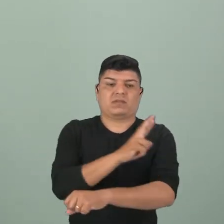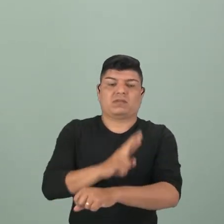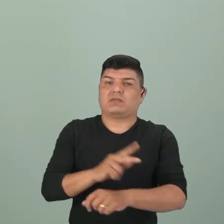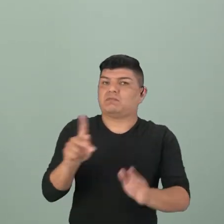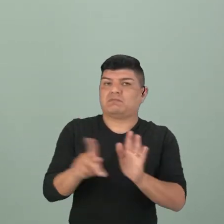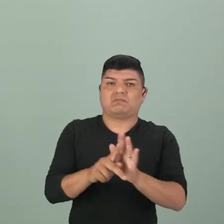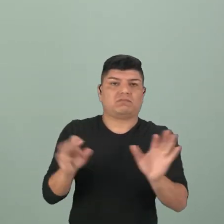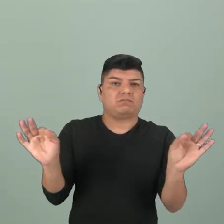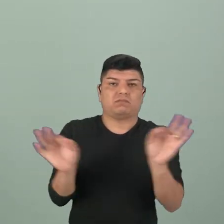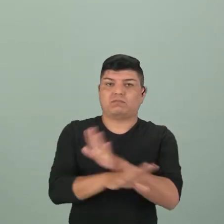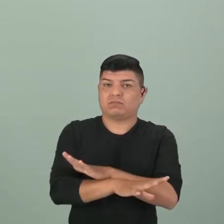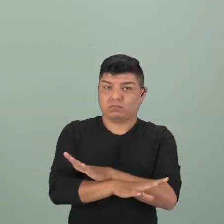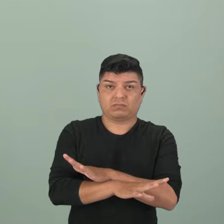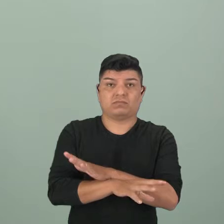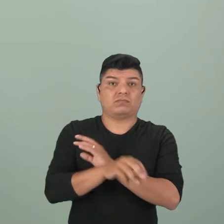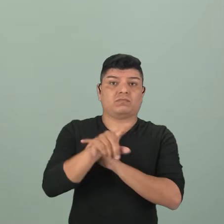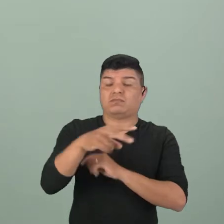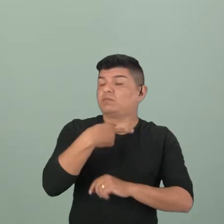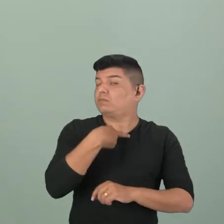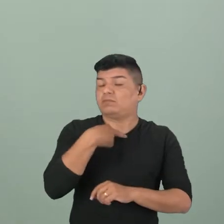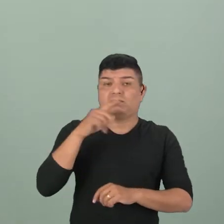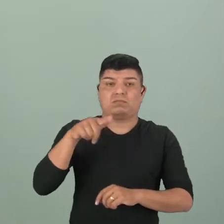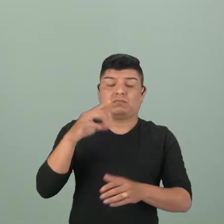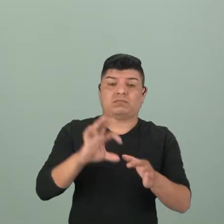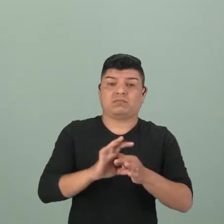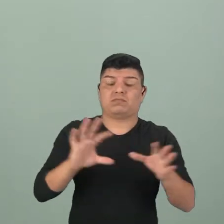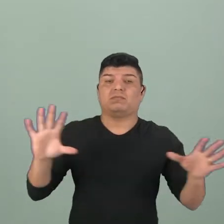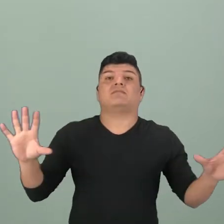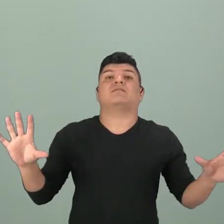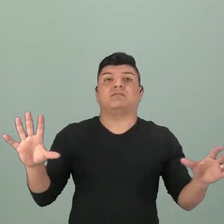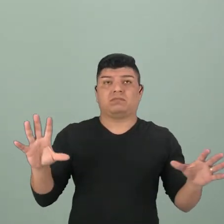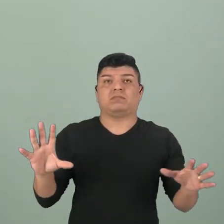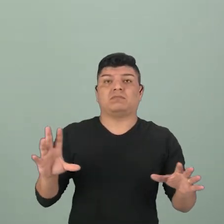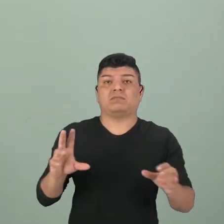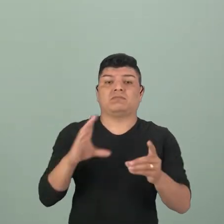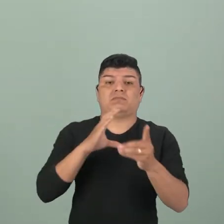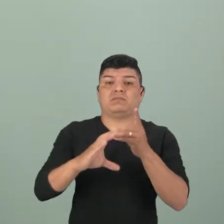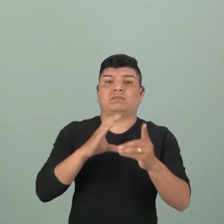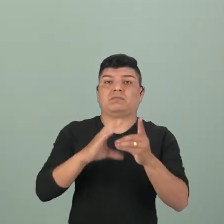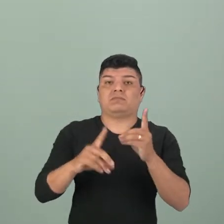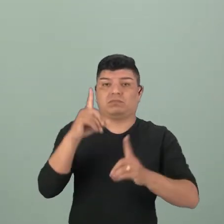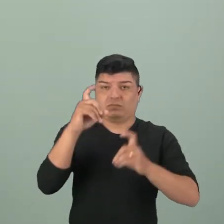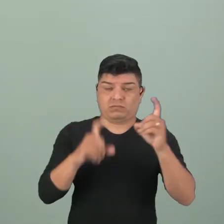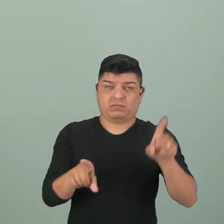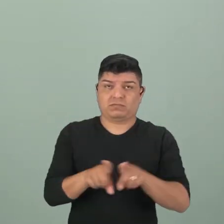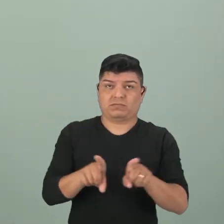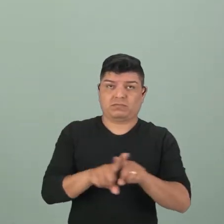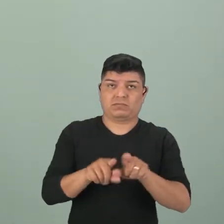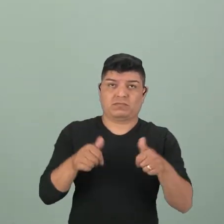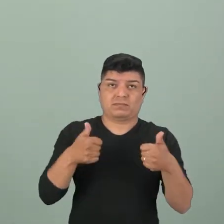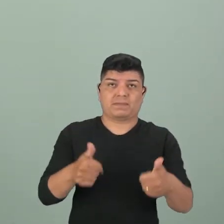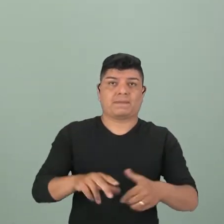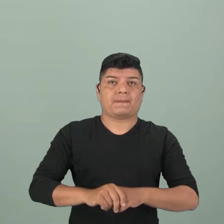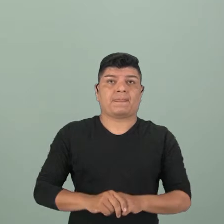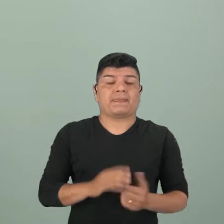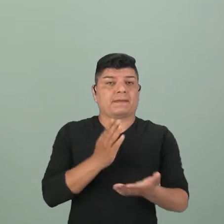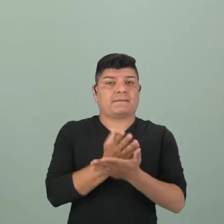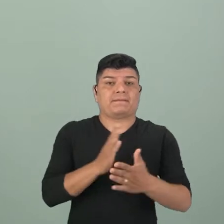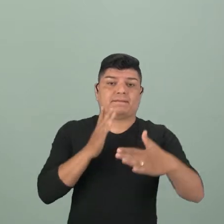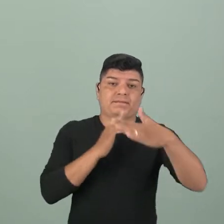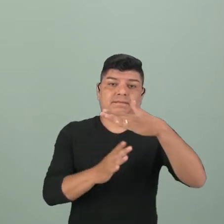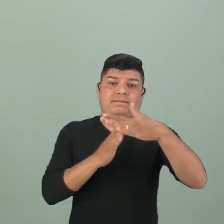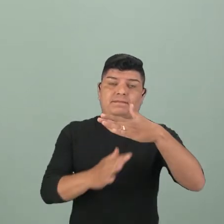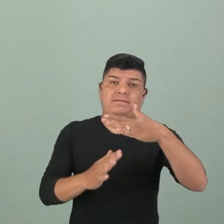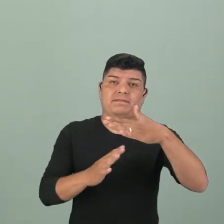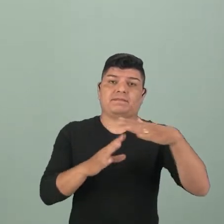país e acabou. Se você não pode ter liberdade de culto, liberdade de expressão, ok? Então, acabam